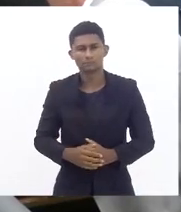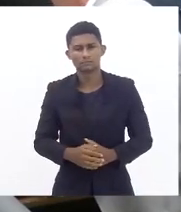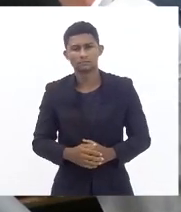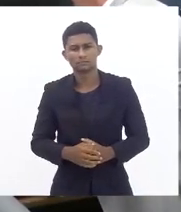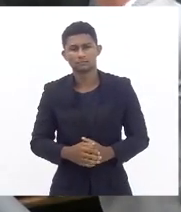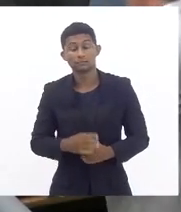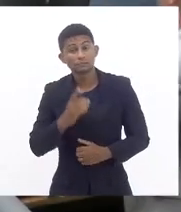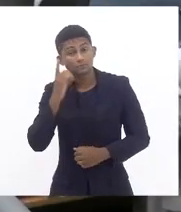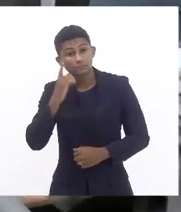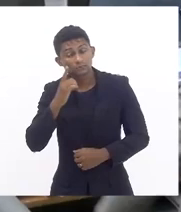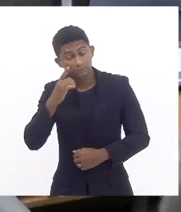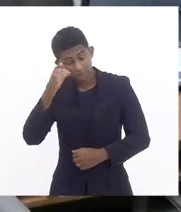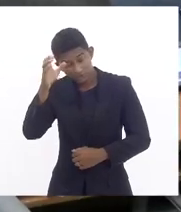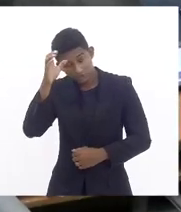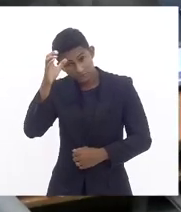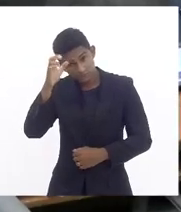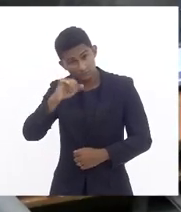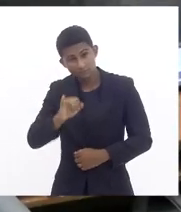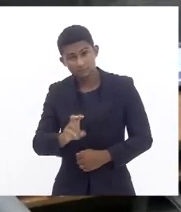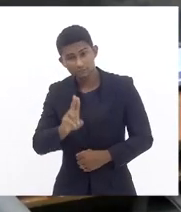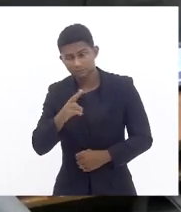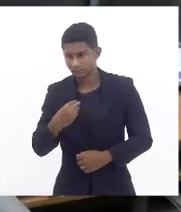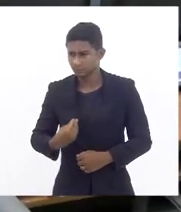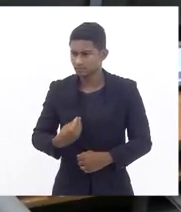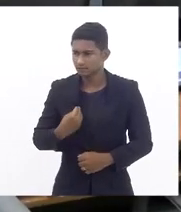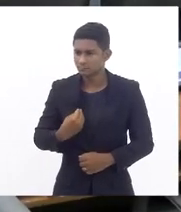Deputada Tia Ju.